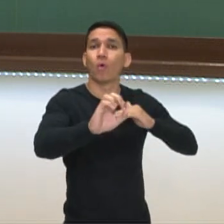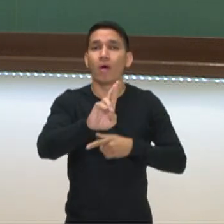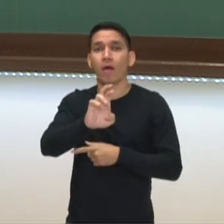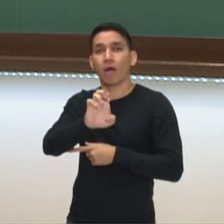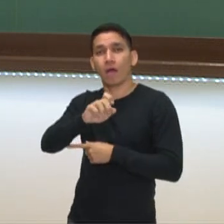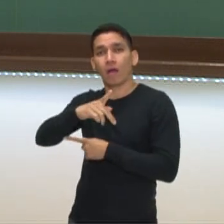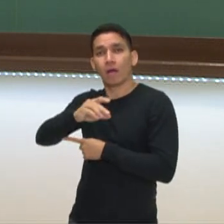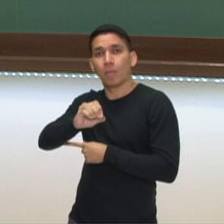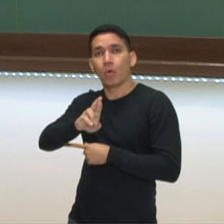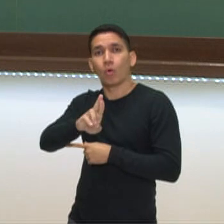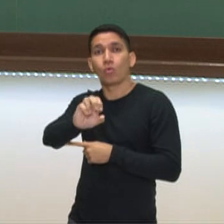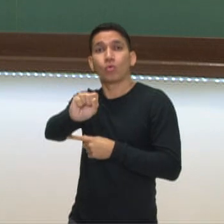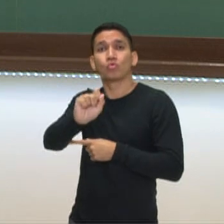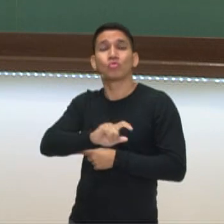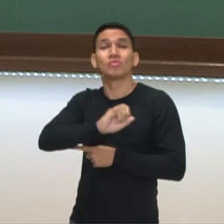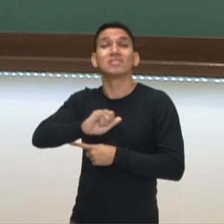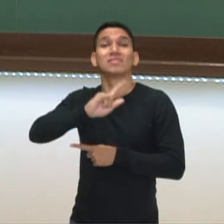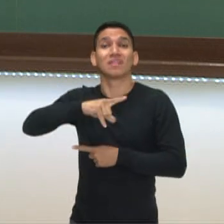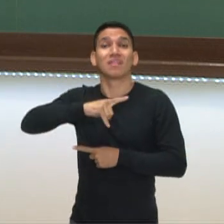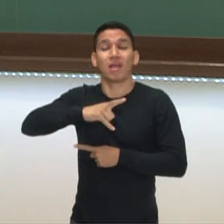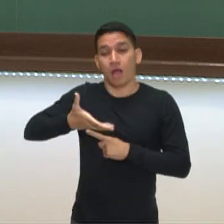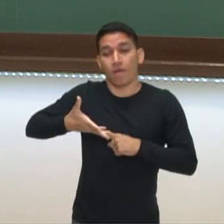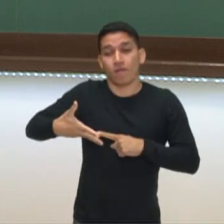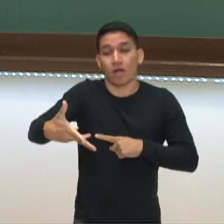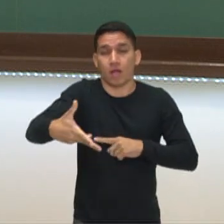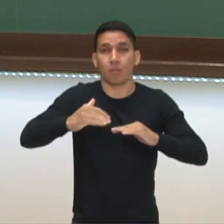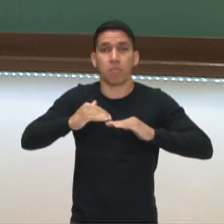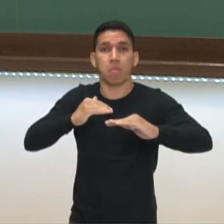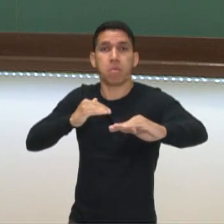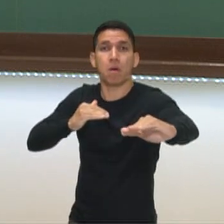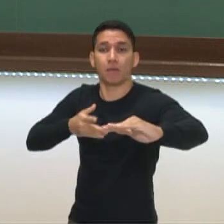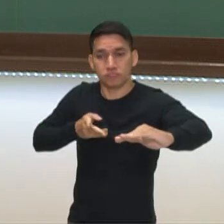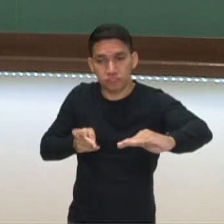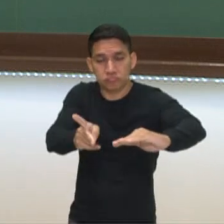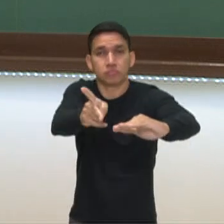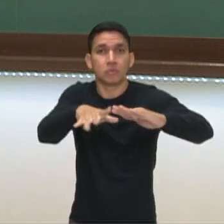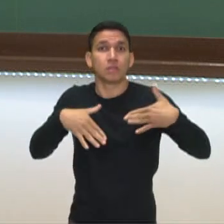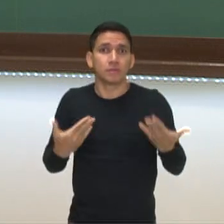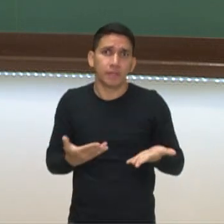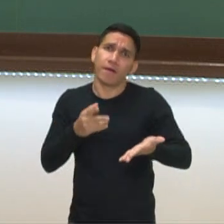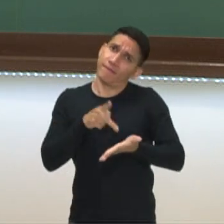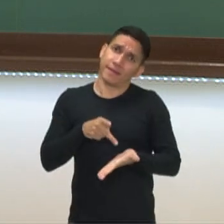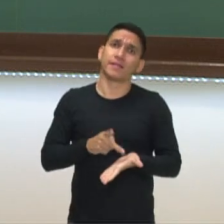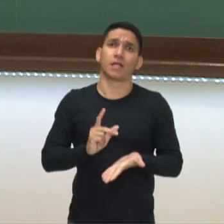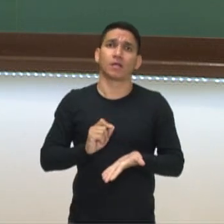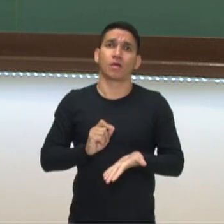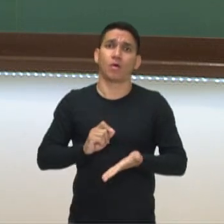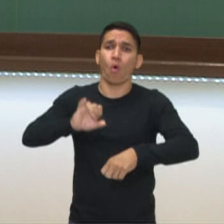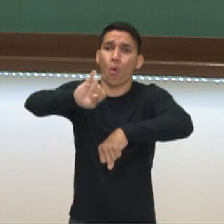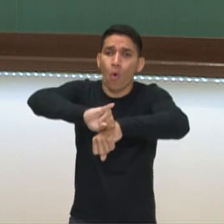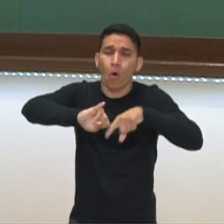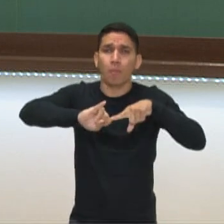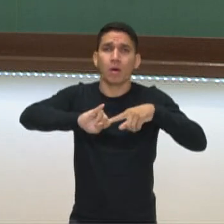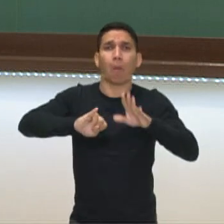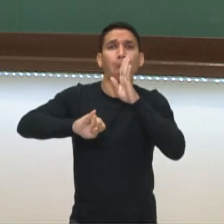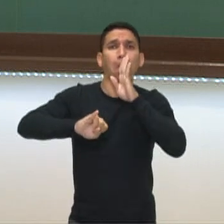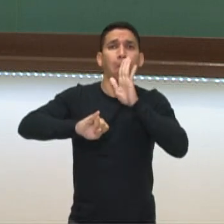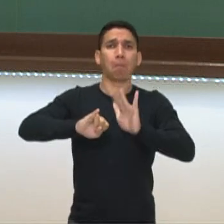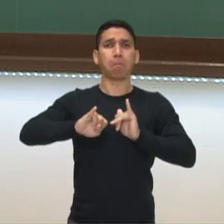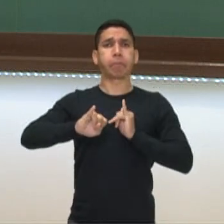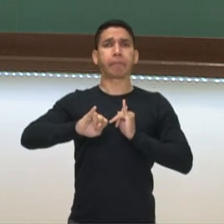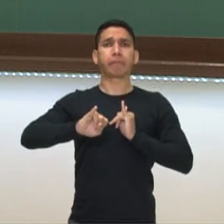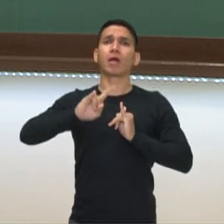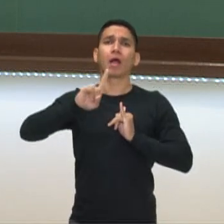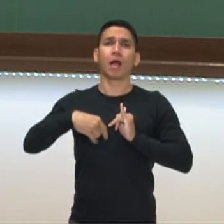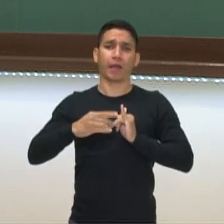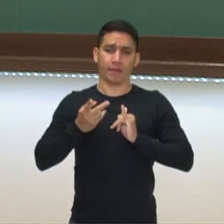em repouso, quando ele está em velocidade constante. Então, na verdade, um corpo em repouso está em movimento. Você não tem como afirmar que ele esteja